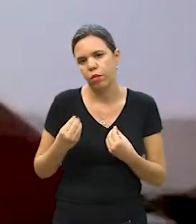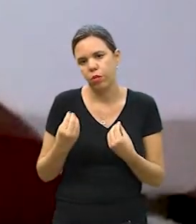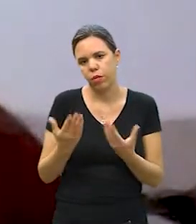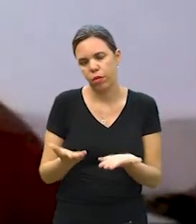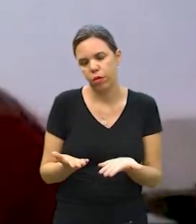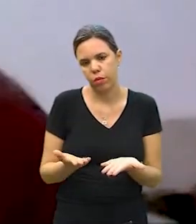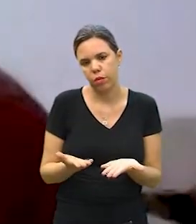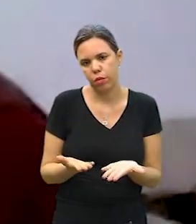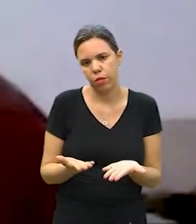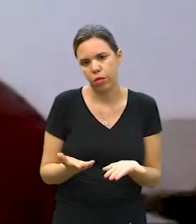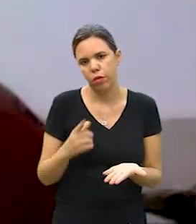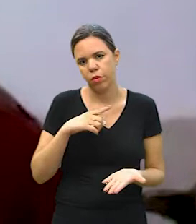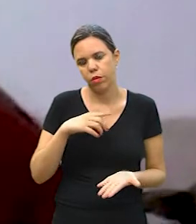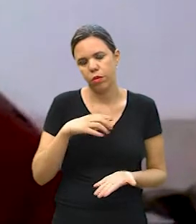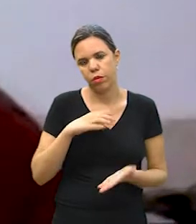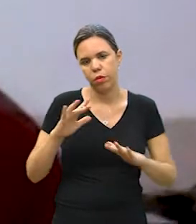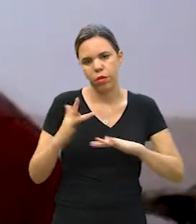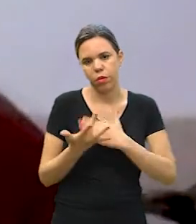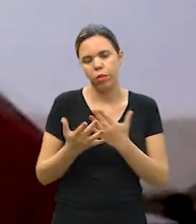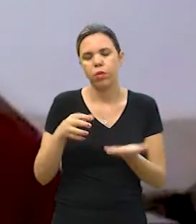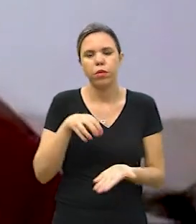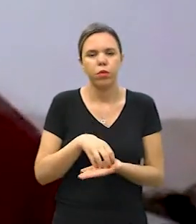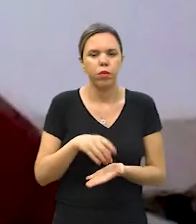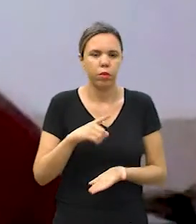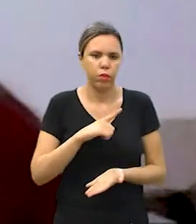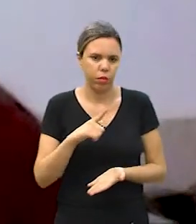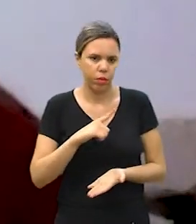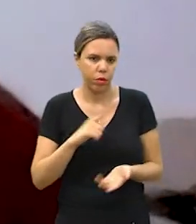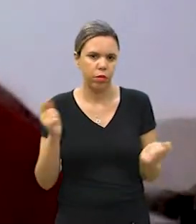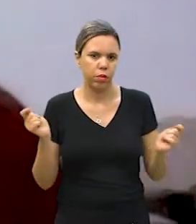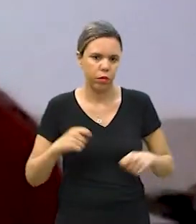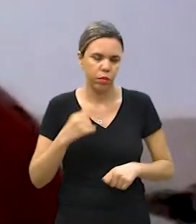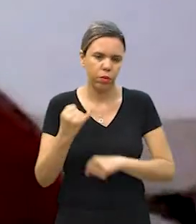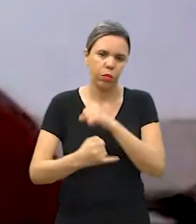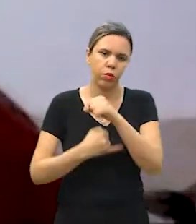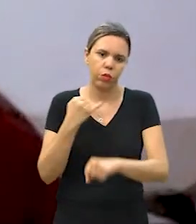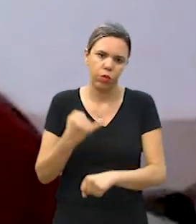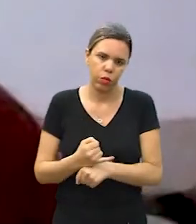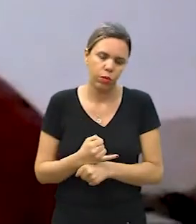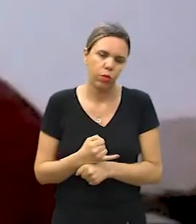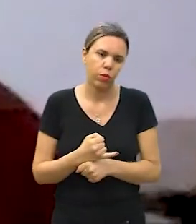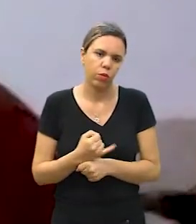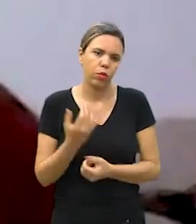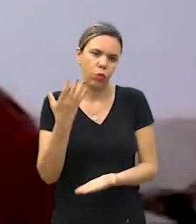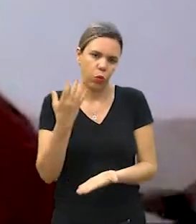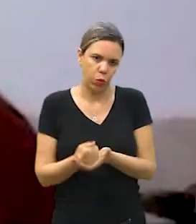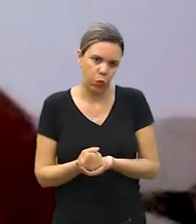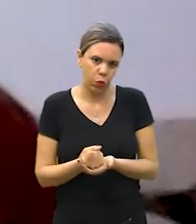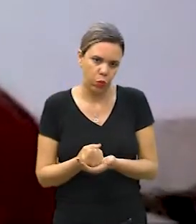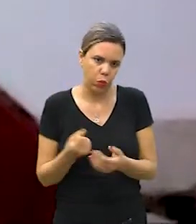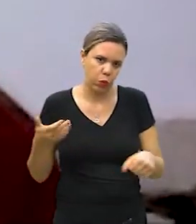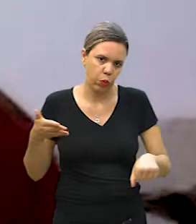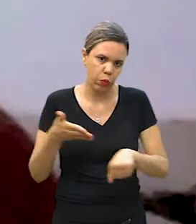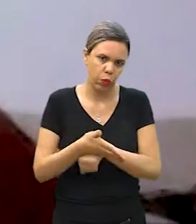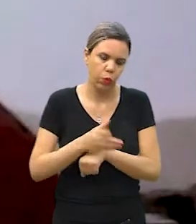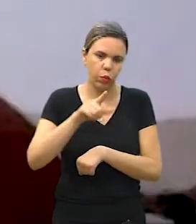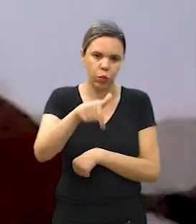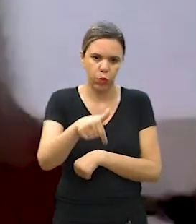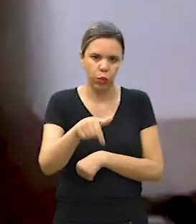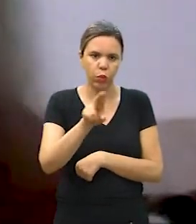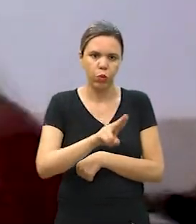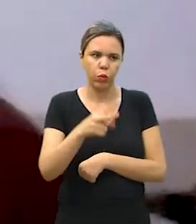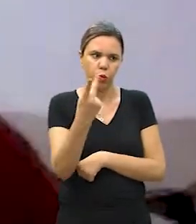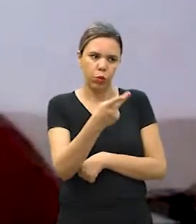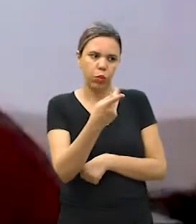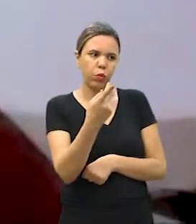estadual, a gente tinha o centro de mídias, né? Mas você tem que ter uma internet, pelo menos, para você baixar, para você entrar. Depois